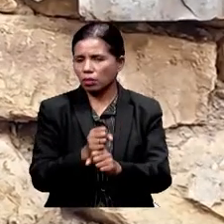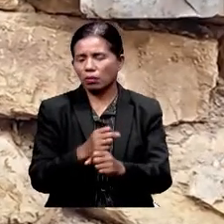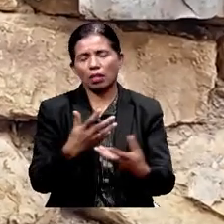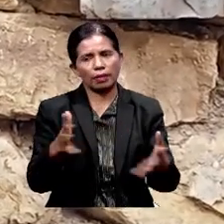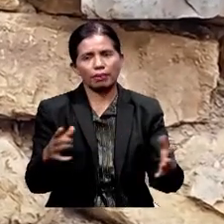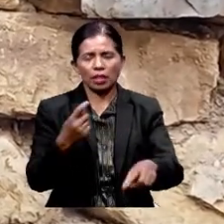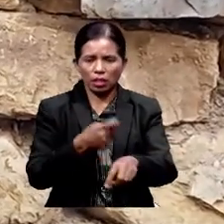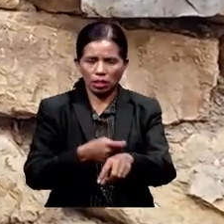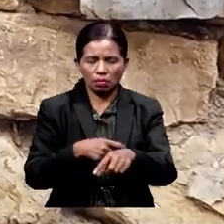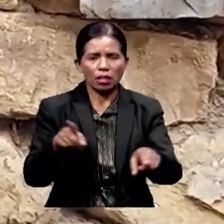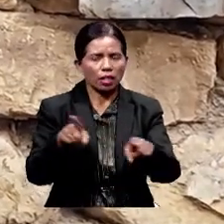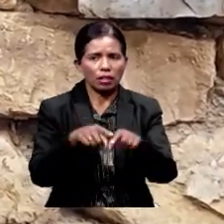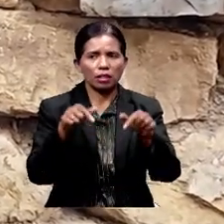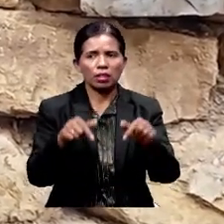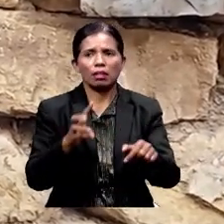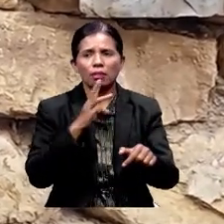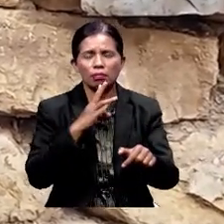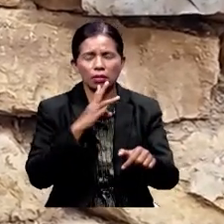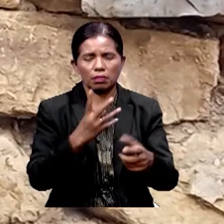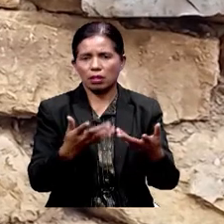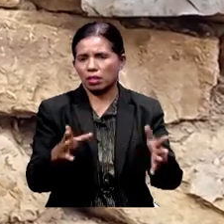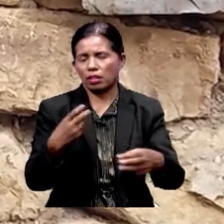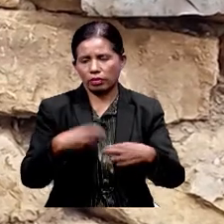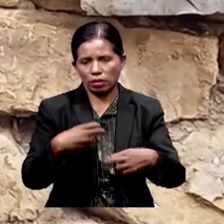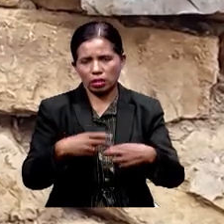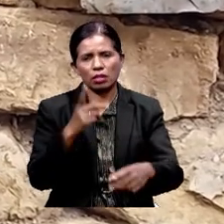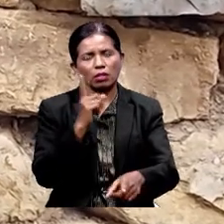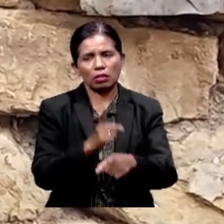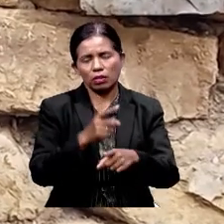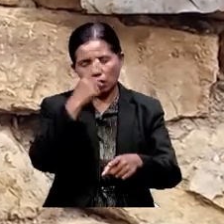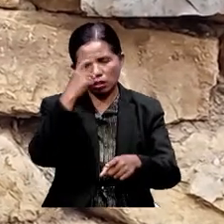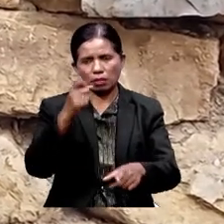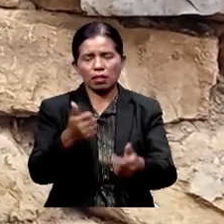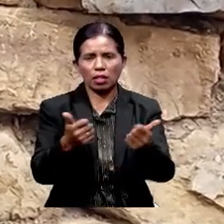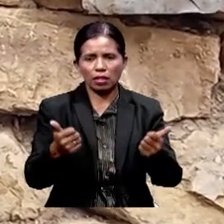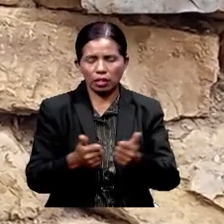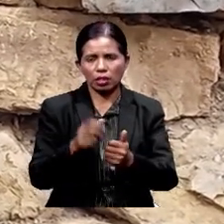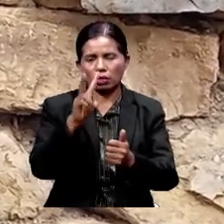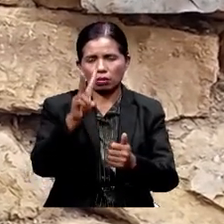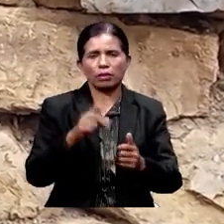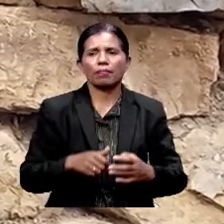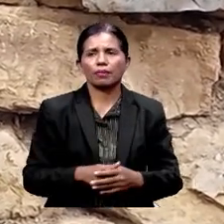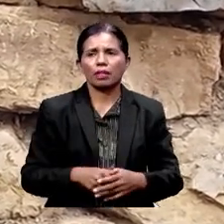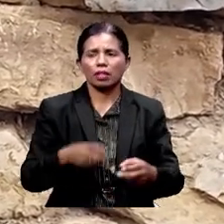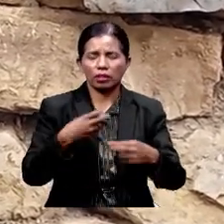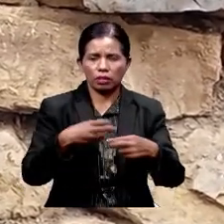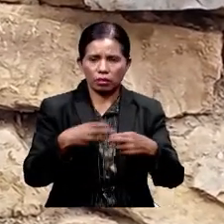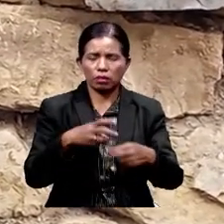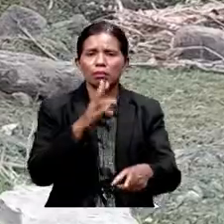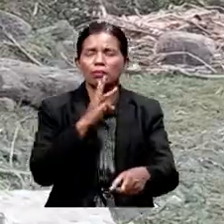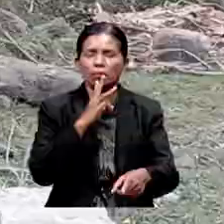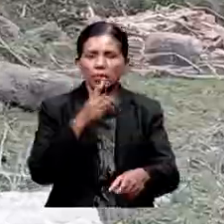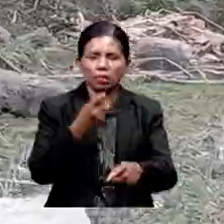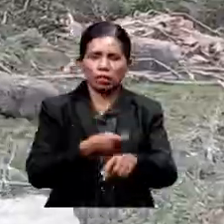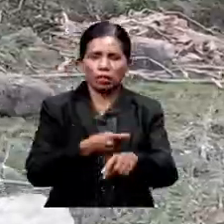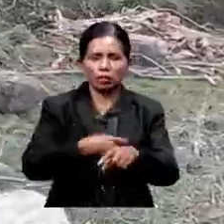tempo a nessa nene, bem a tu dada maka raskau itu an. Tambane maka comunidade ia aldea ruane. Aras ko babe ya tempo